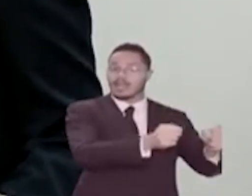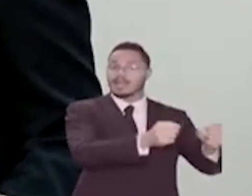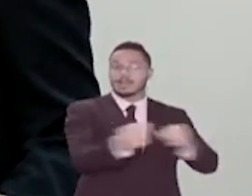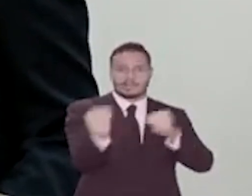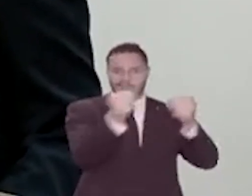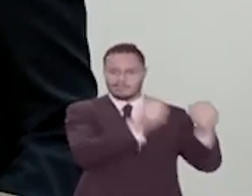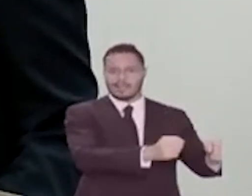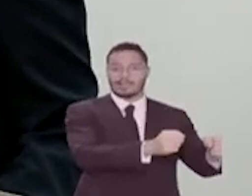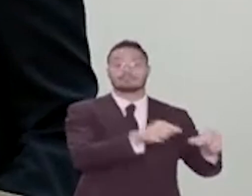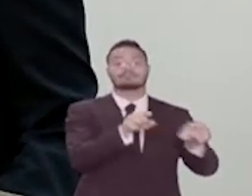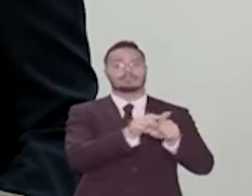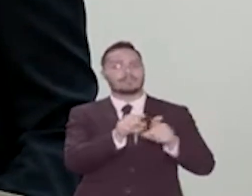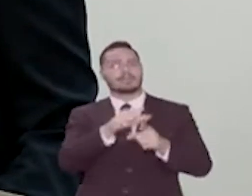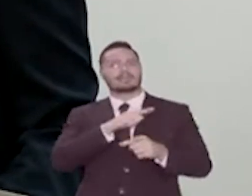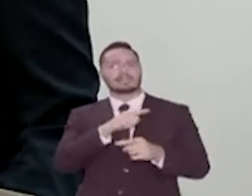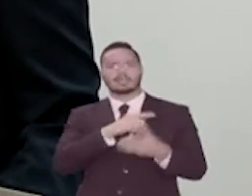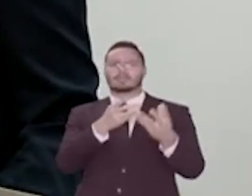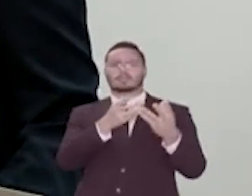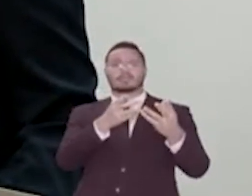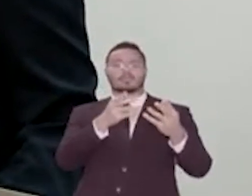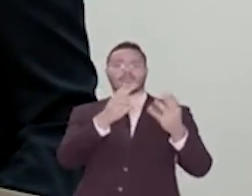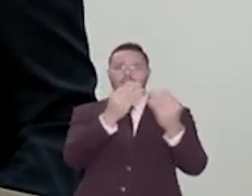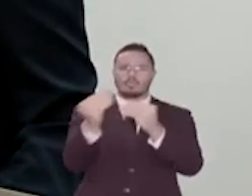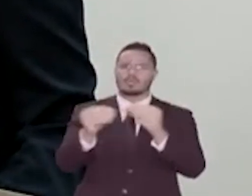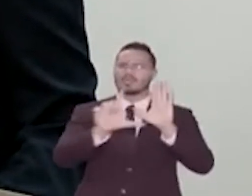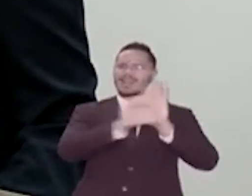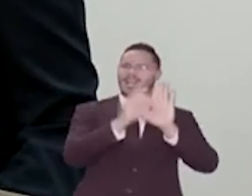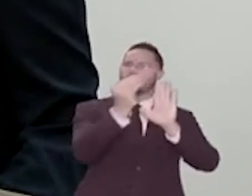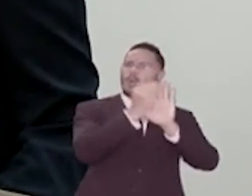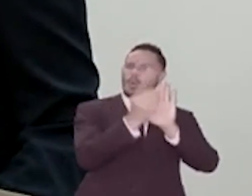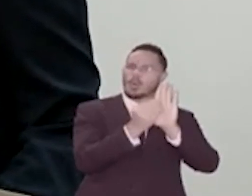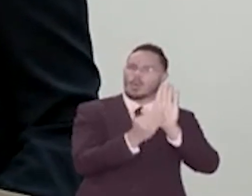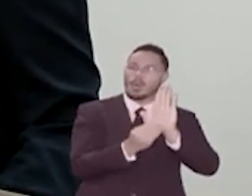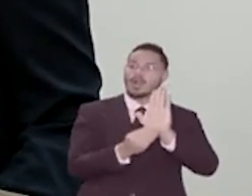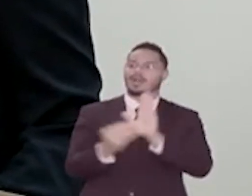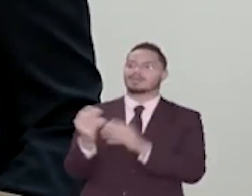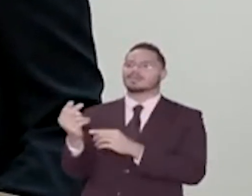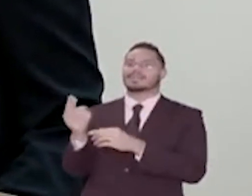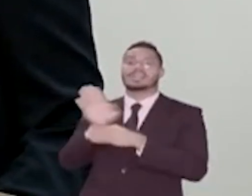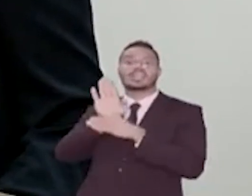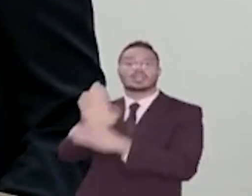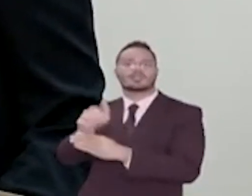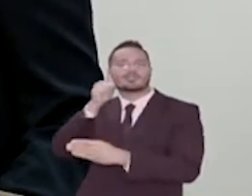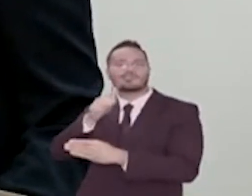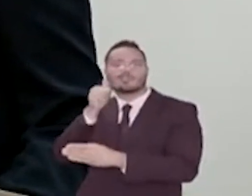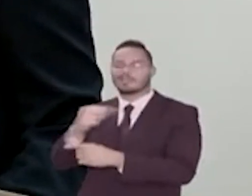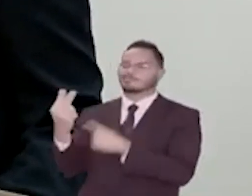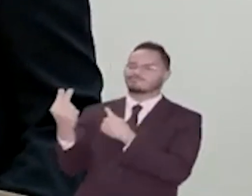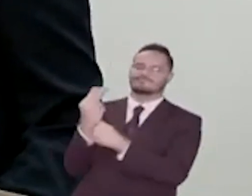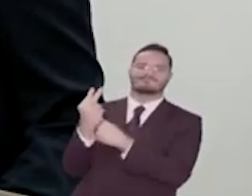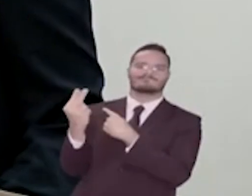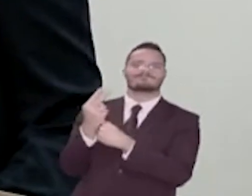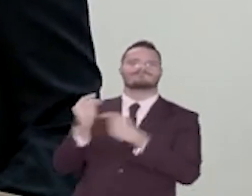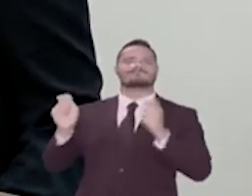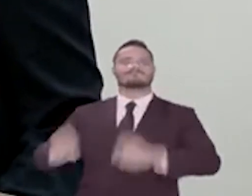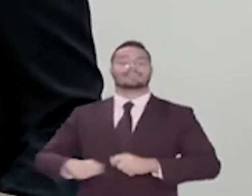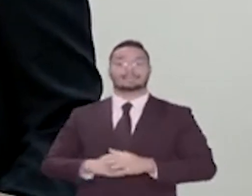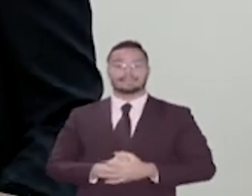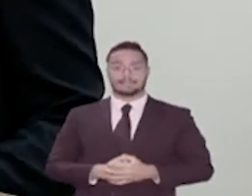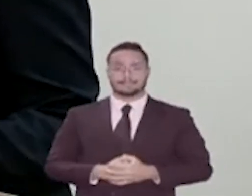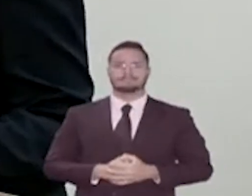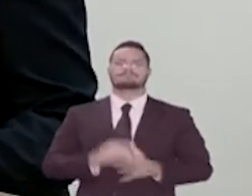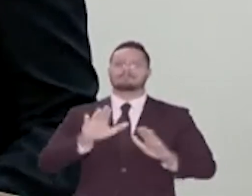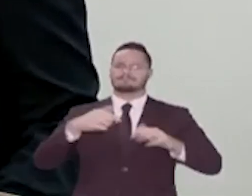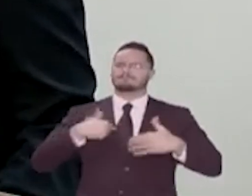públicas importantes de proteção à mulher. E aqui no nosso município, eu posso falar com muito orgulho que nos últimos